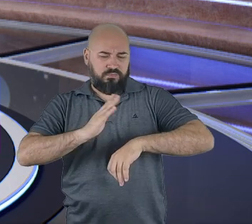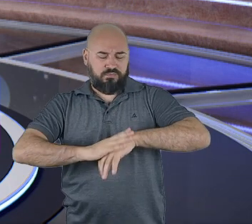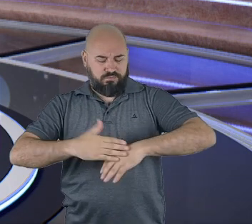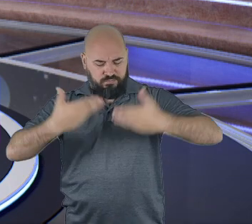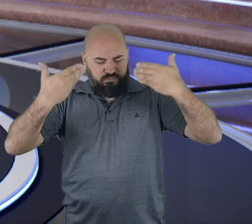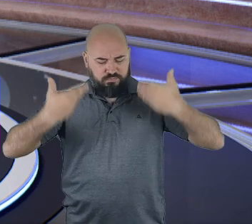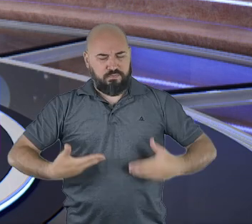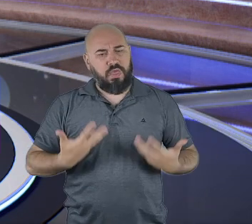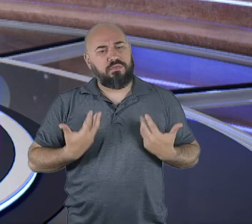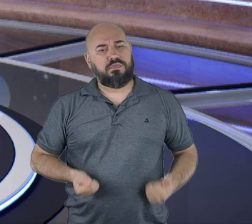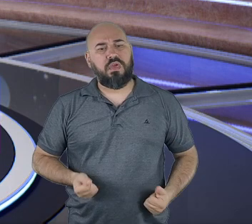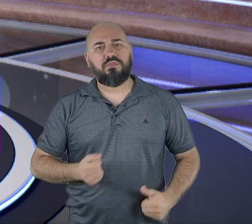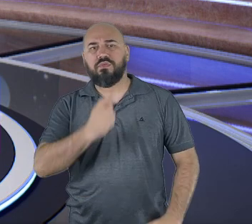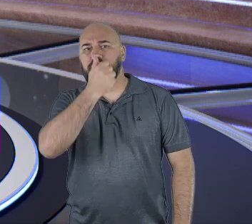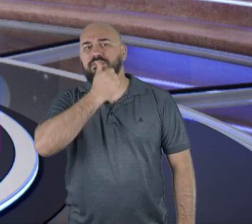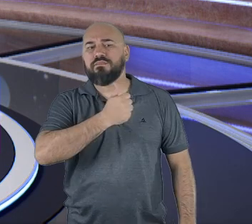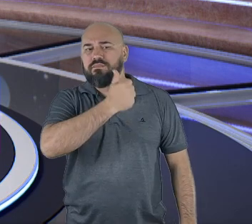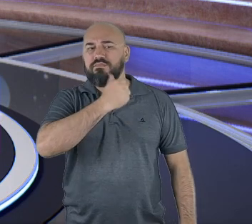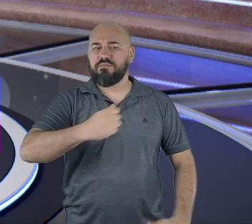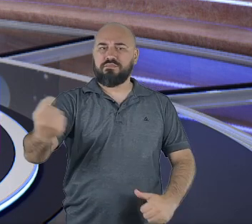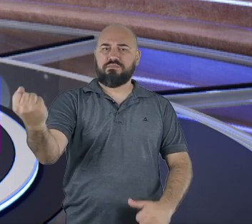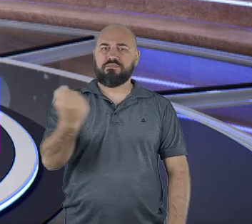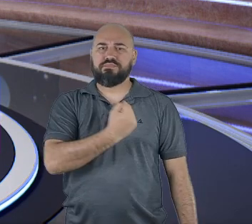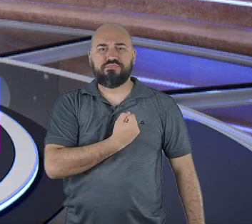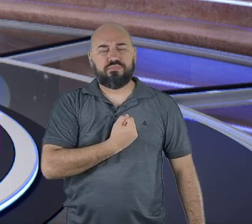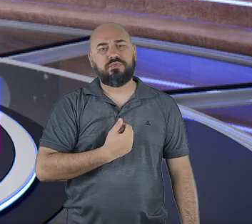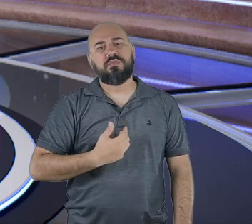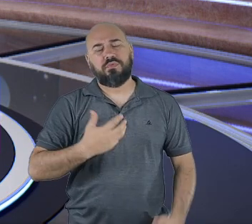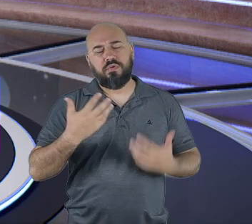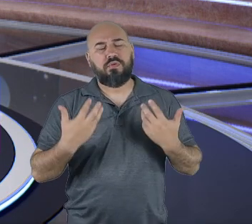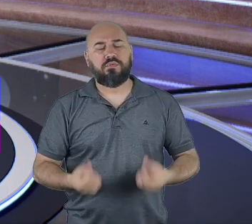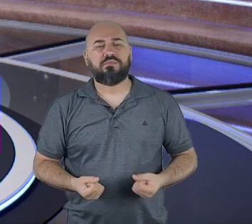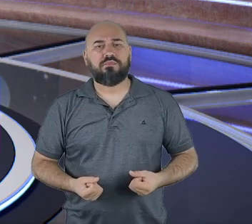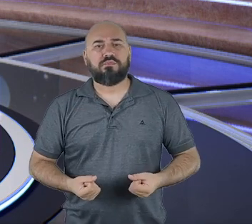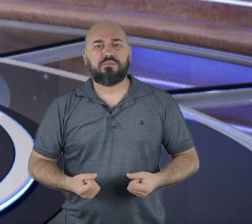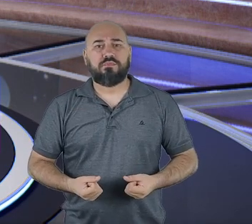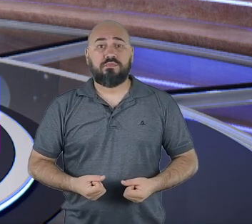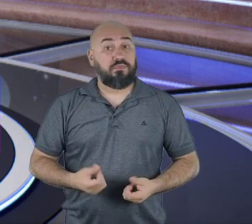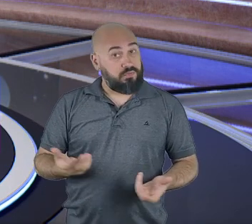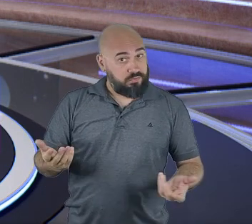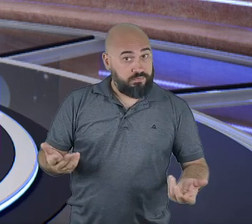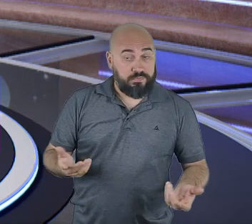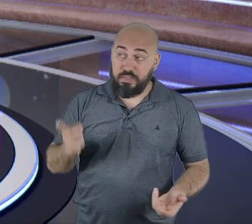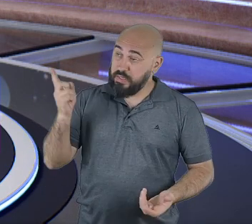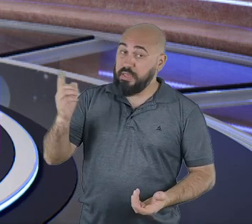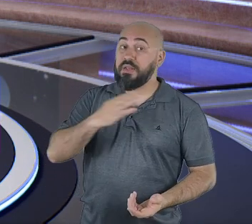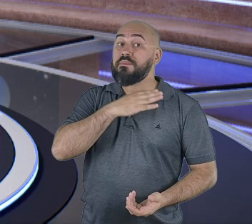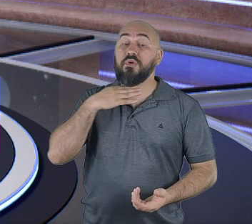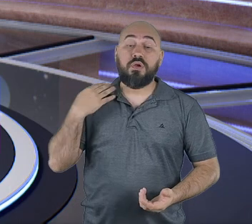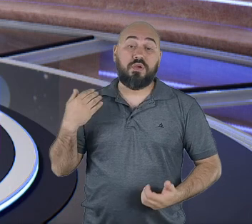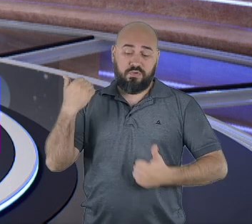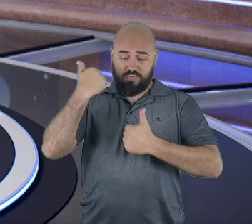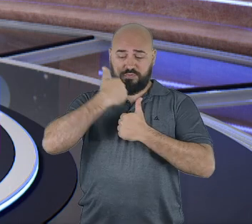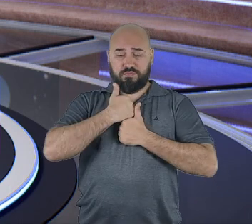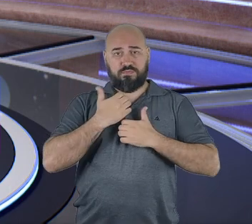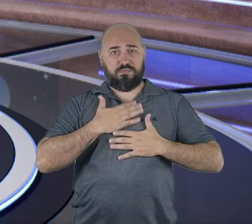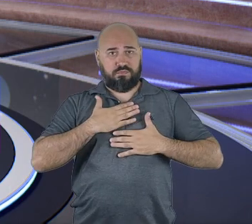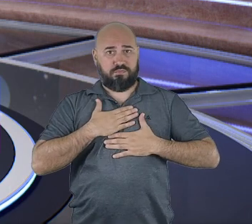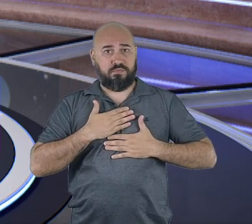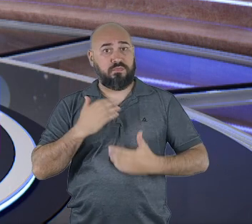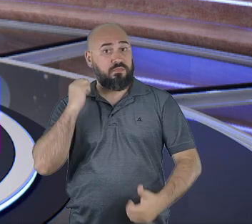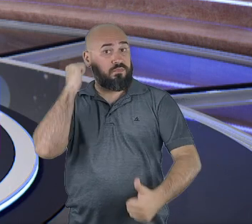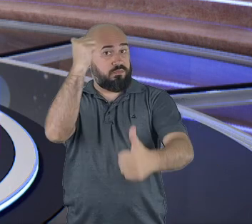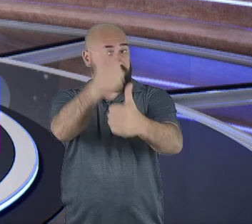que é mais forte nessa história? É que Ele mesmo é o sacrifício. Ele morre no meu e no seu